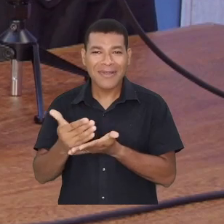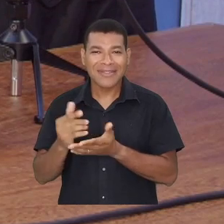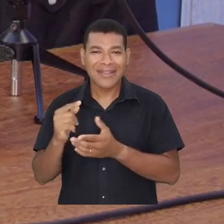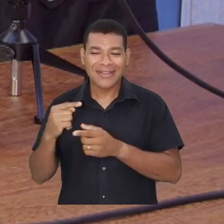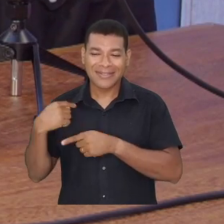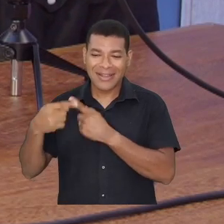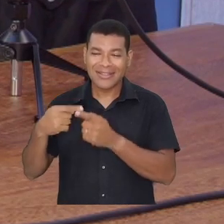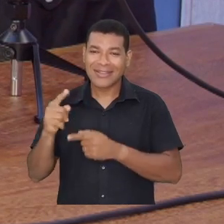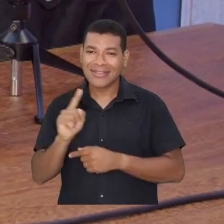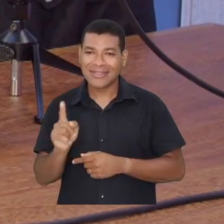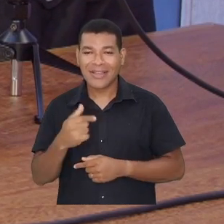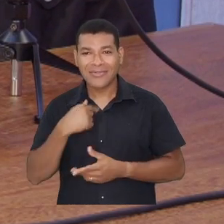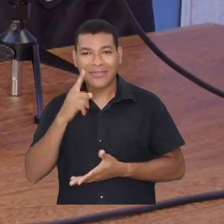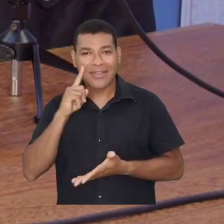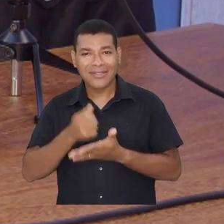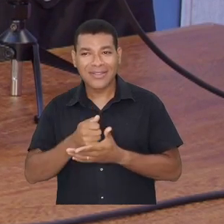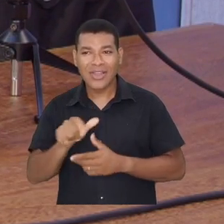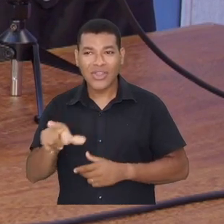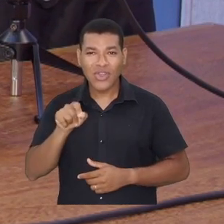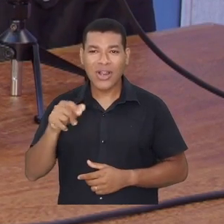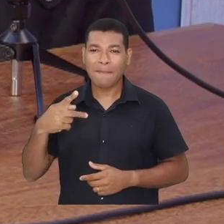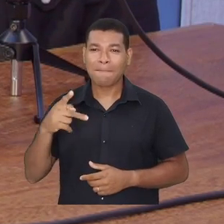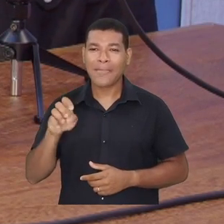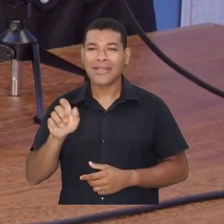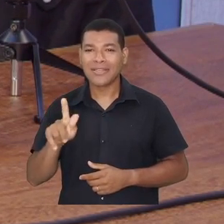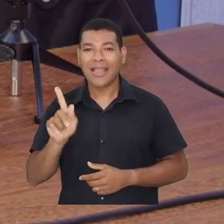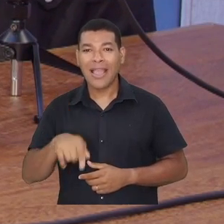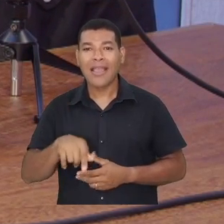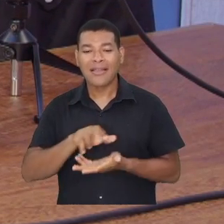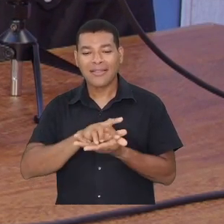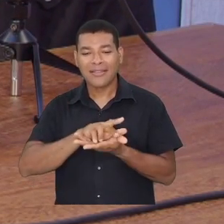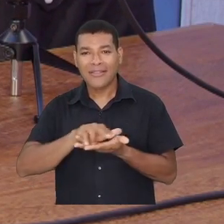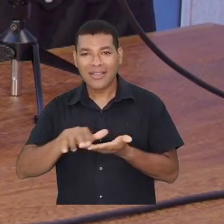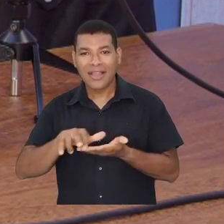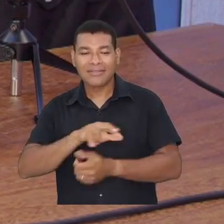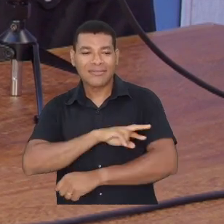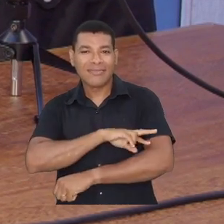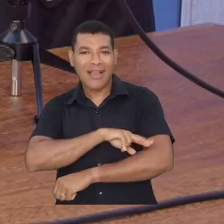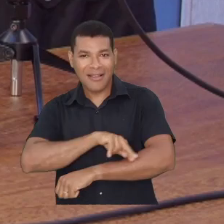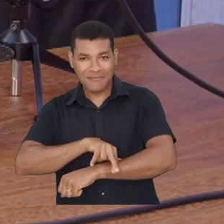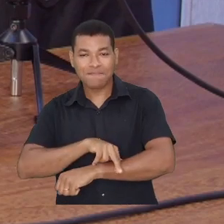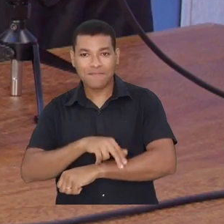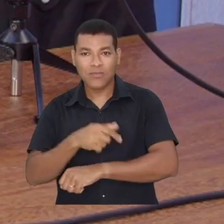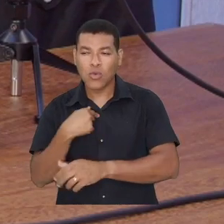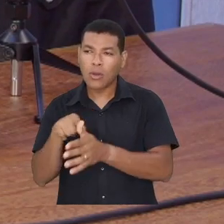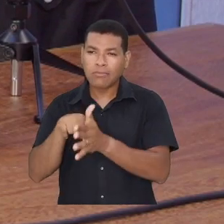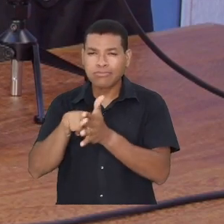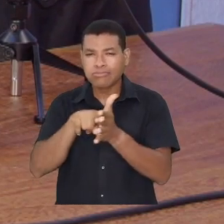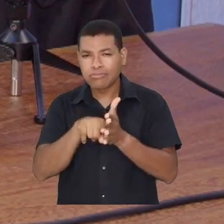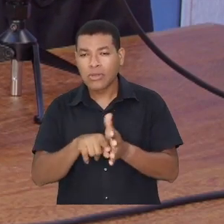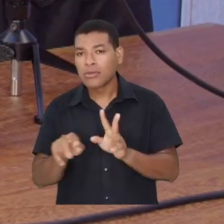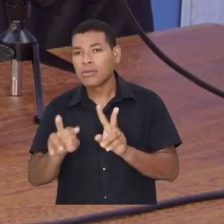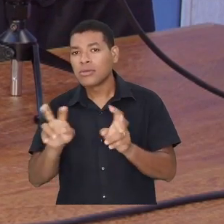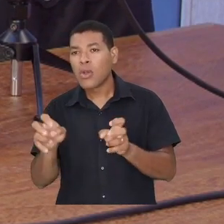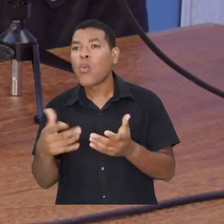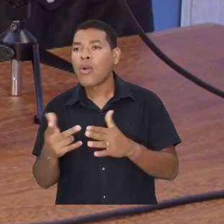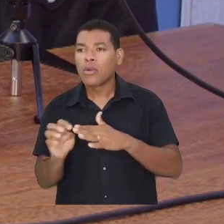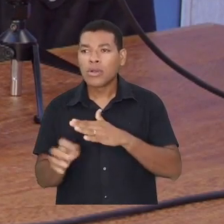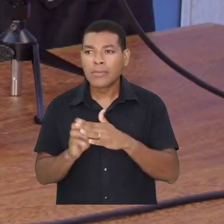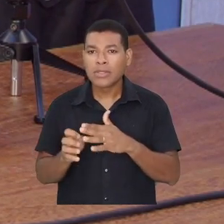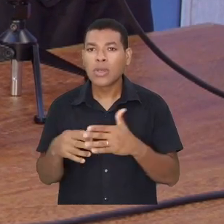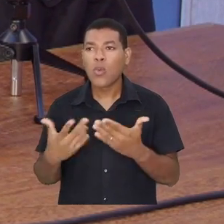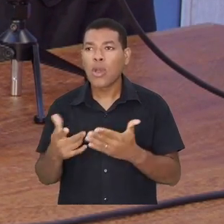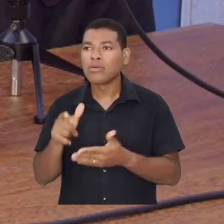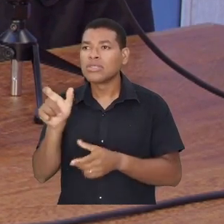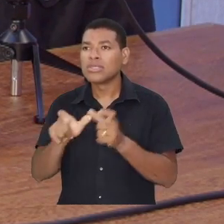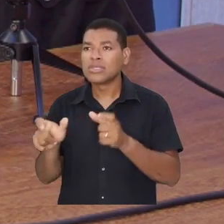Z. O que fez eu escolher a P&G, eu lembro até hoje, foi a diversidade racial. Eu lembro que eu pesquisei empresas que falavam sobre o assunto, qual que era